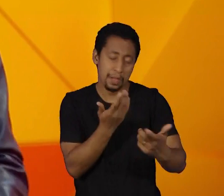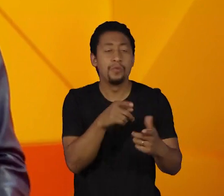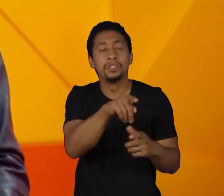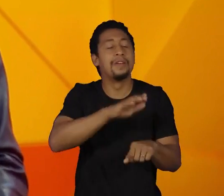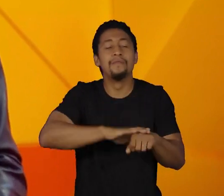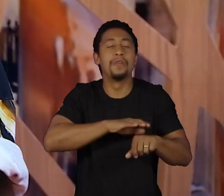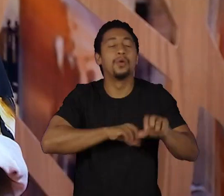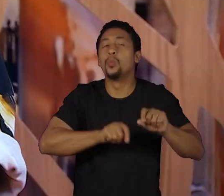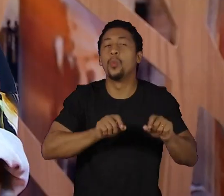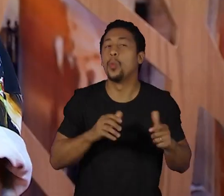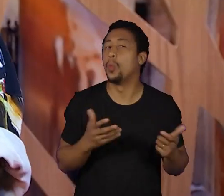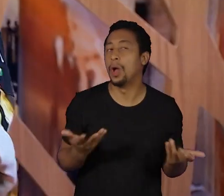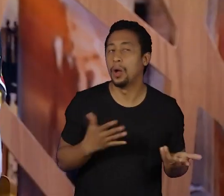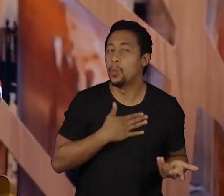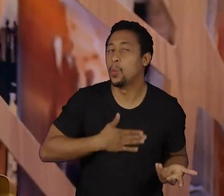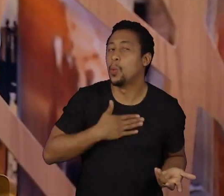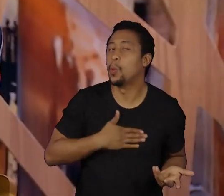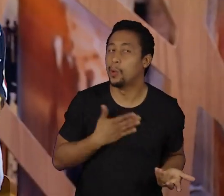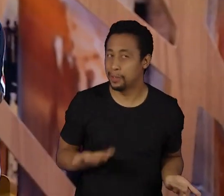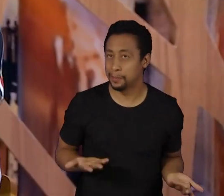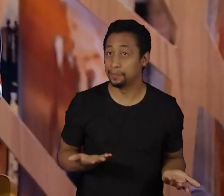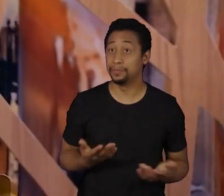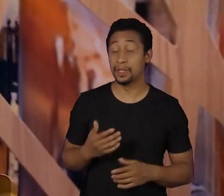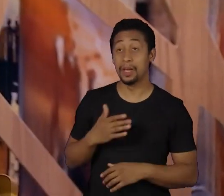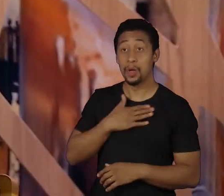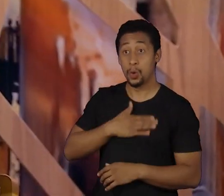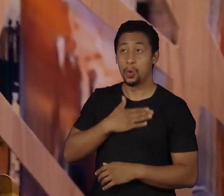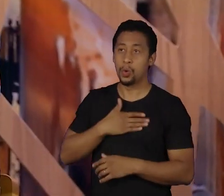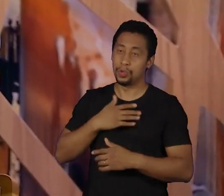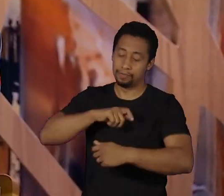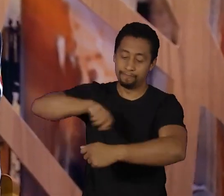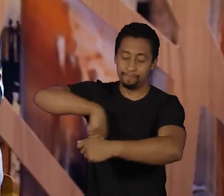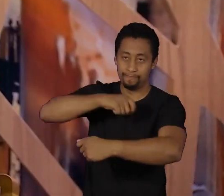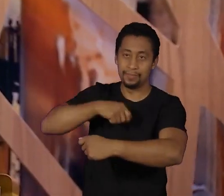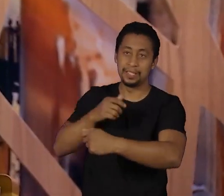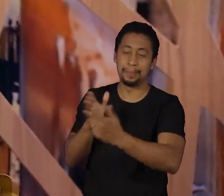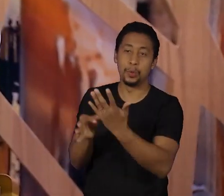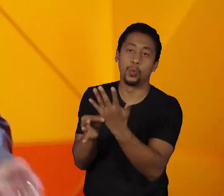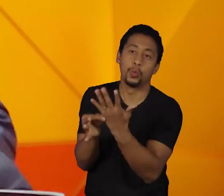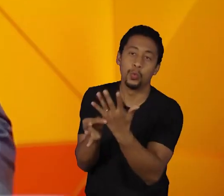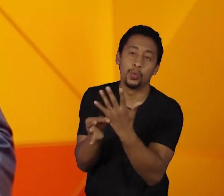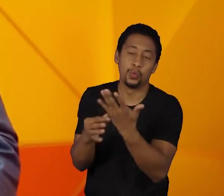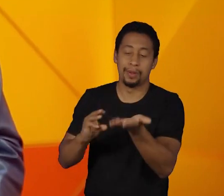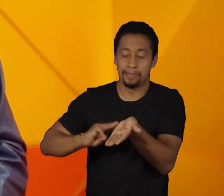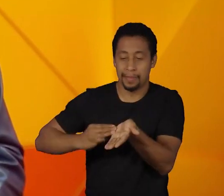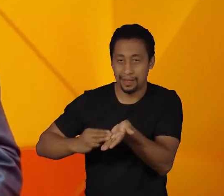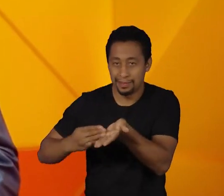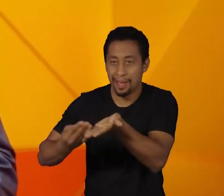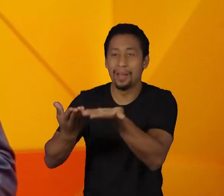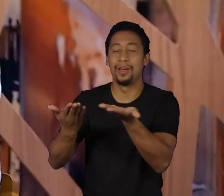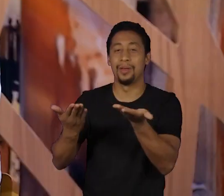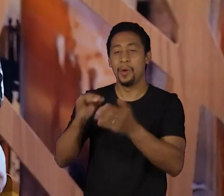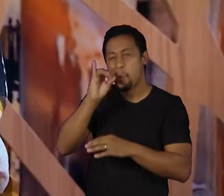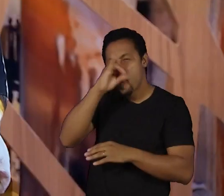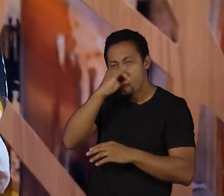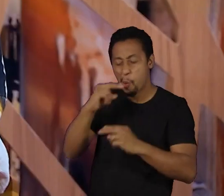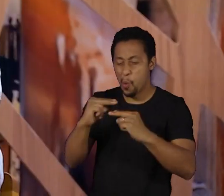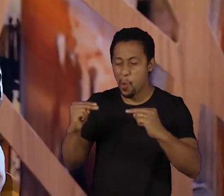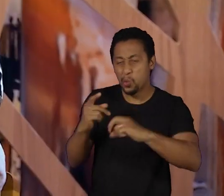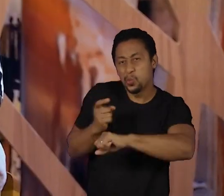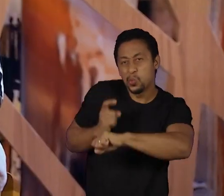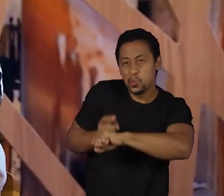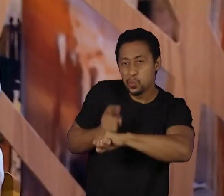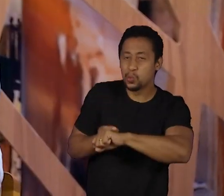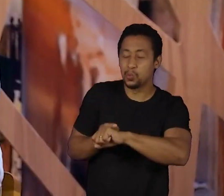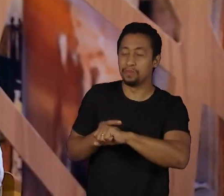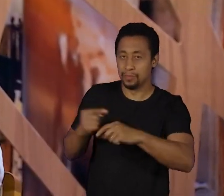de fazer? Eu gosto de comida com gordura. Gosto de pastel, esse torresmo. É meu mal também. Ai. E acho que combina muito com a